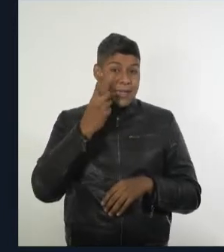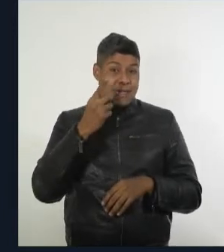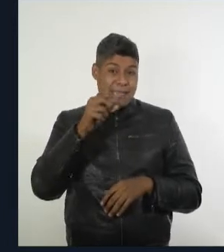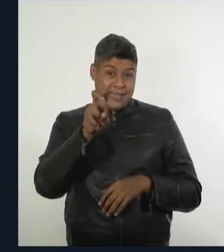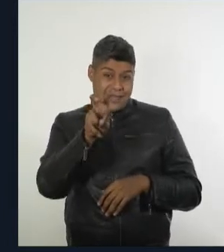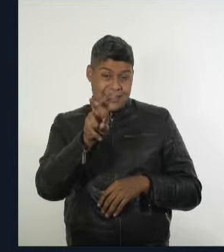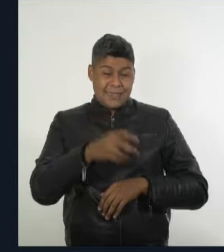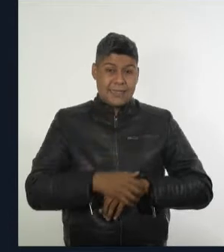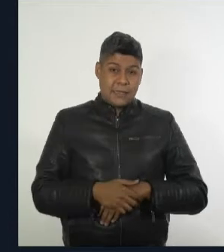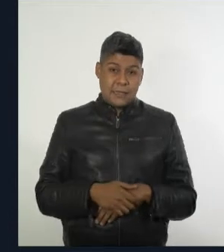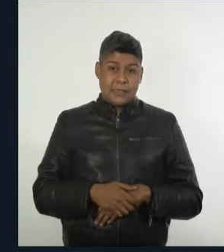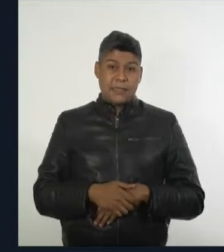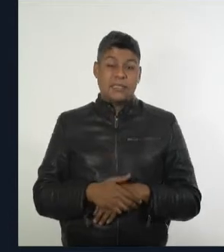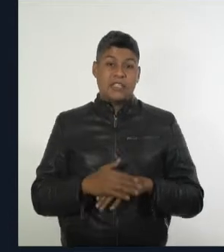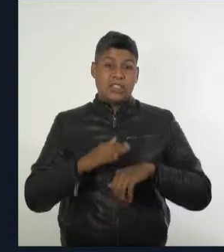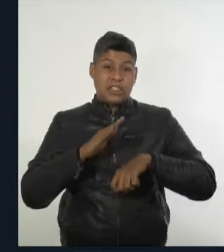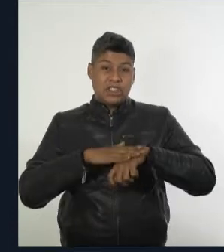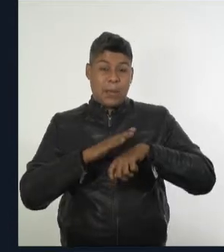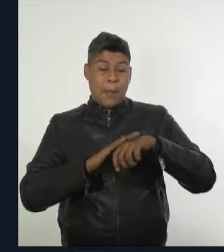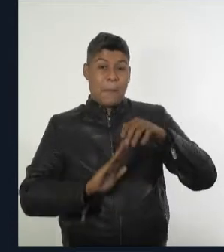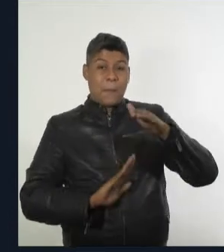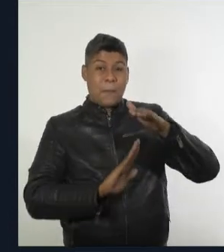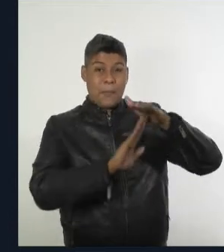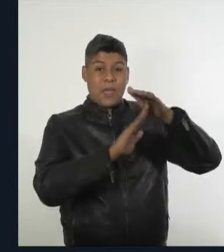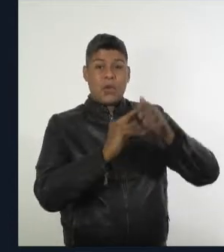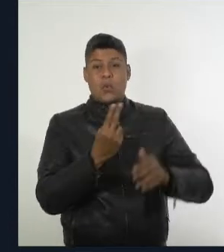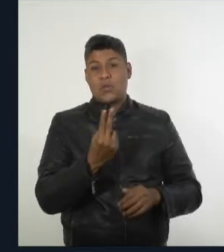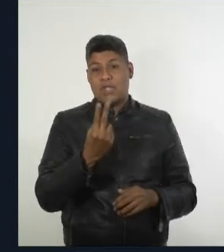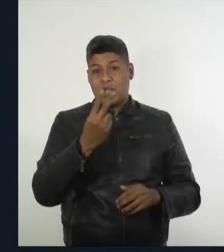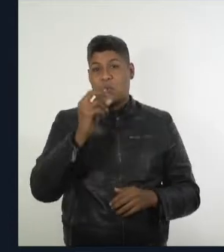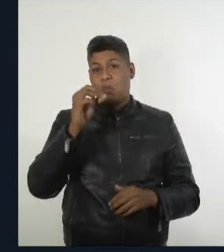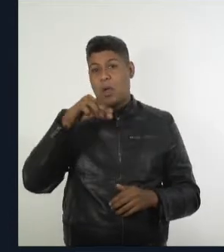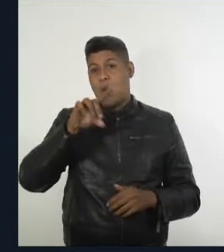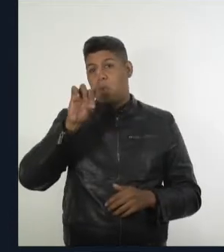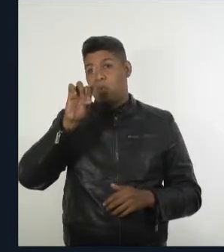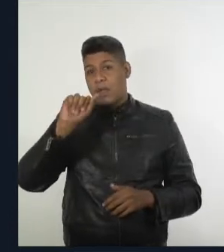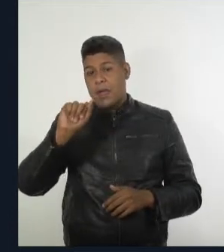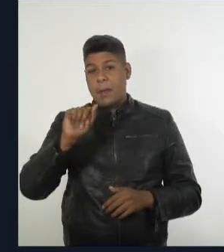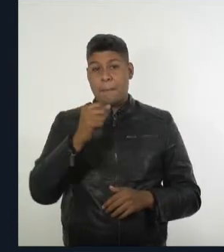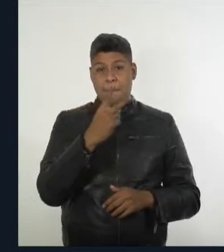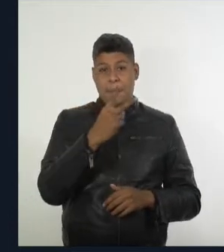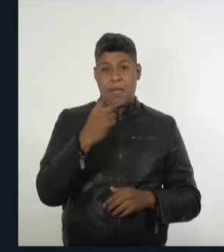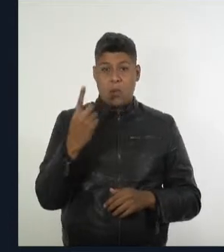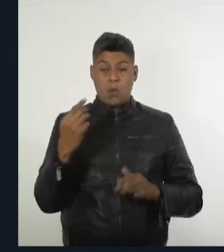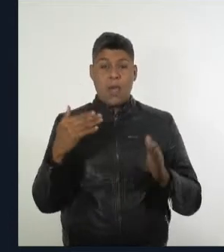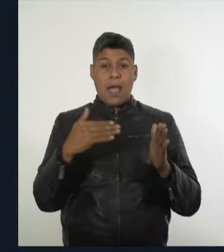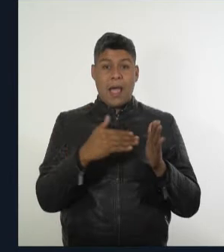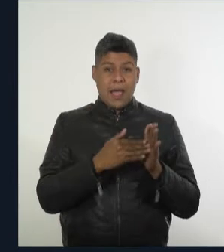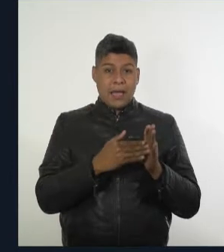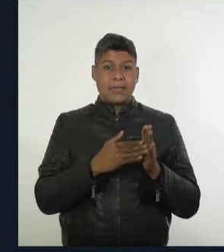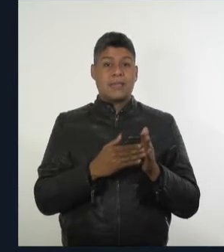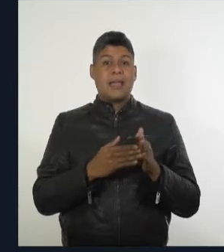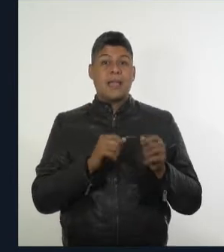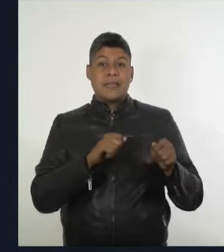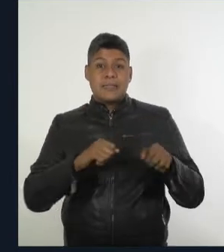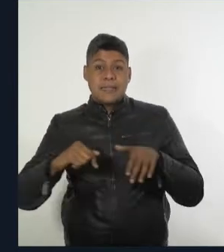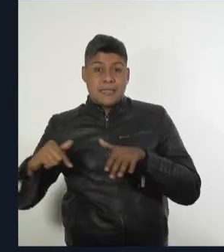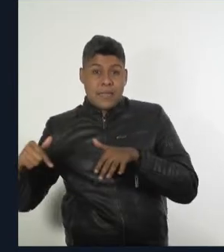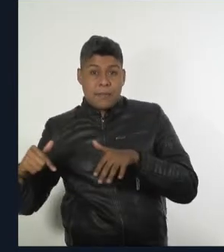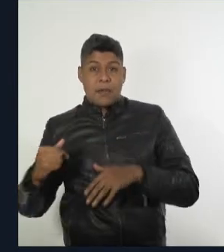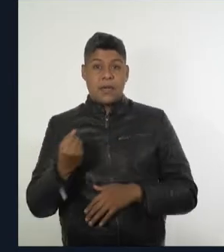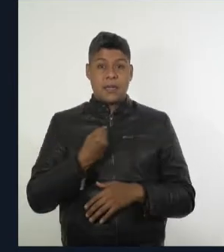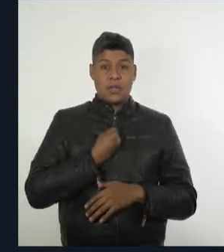pico da chamada segunda onda da P1, até a semana epidemiológica de